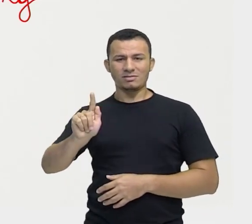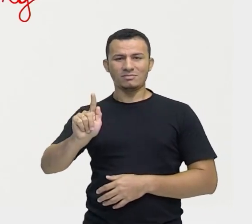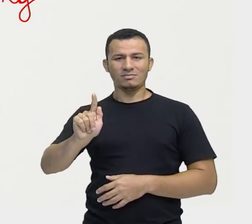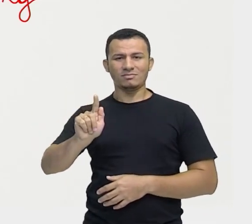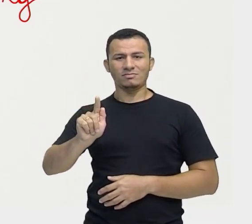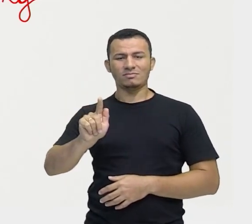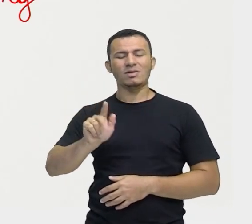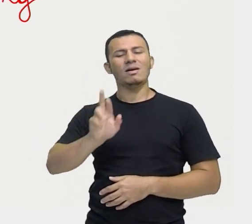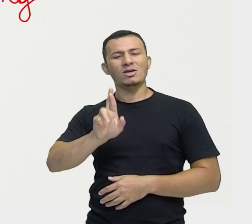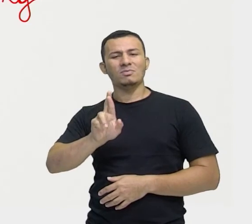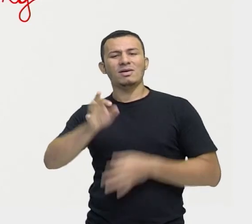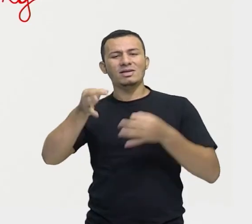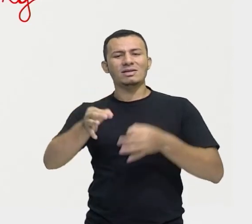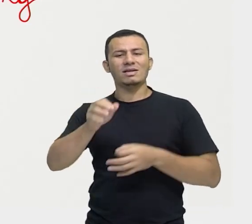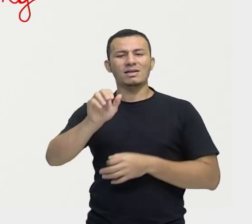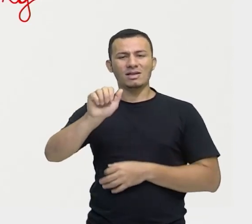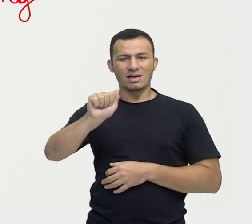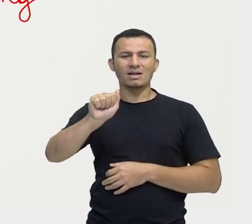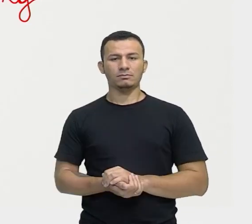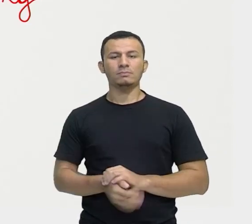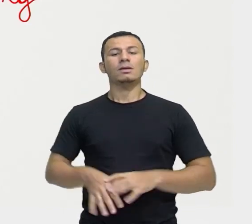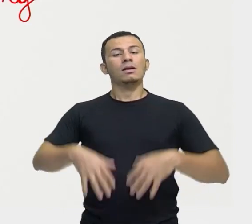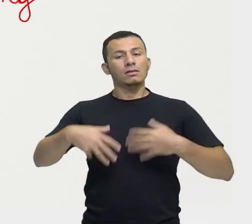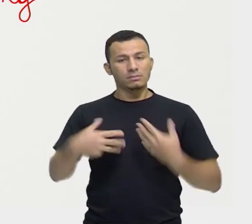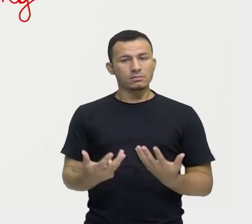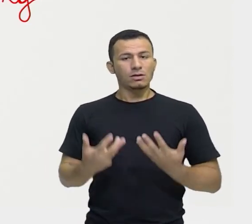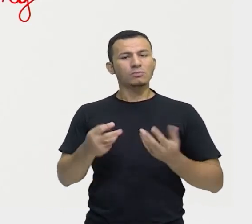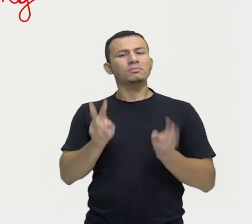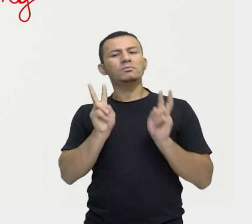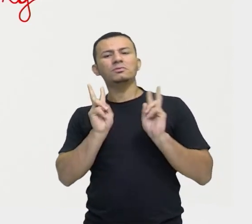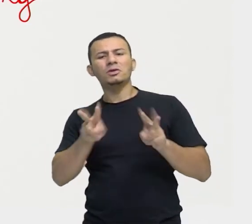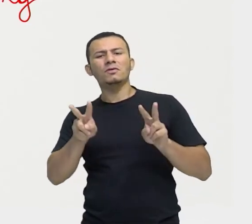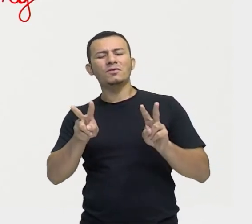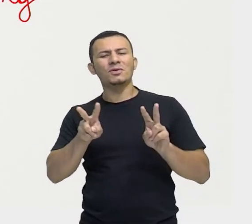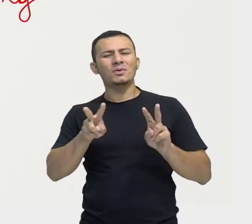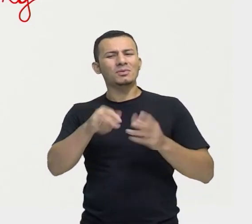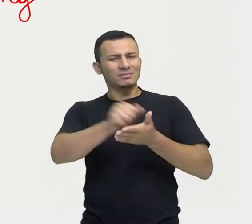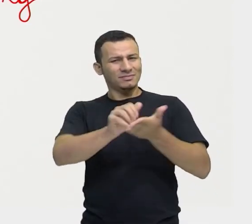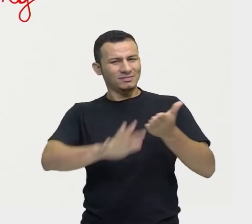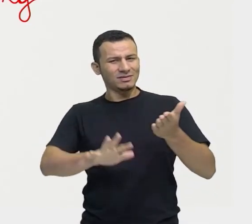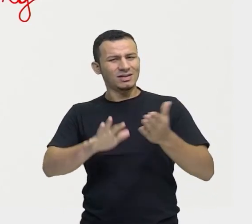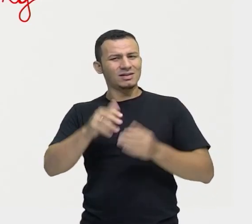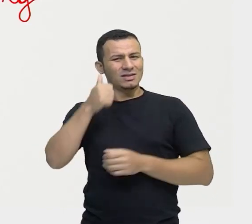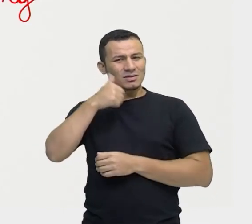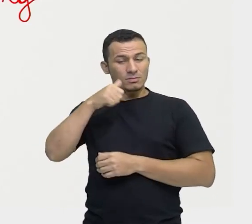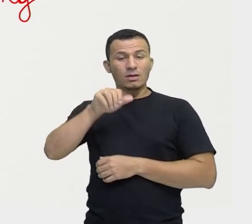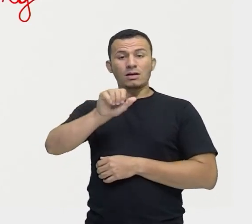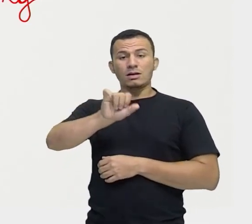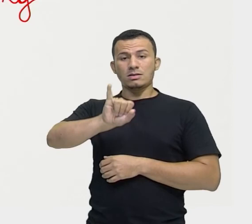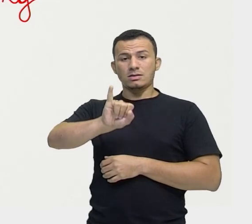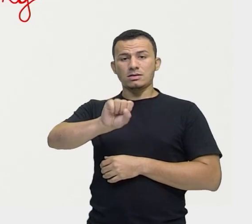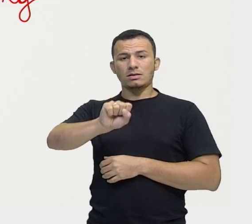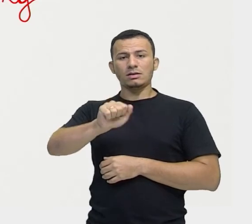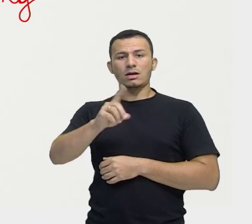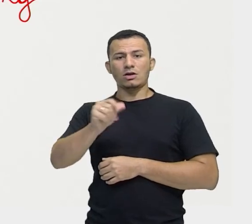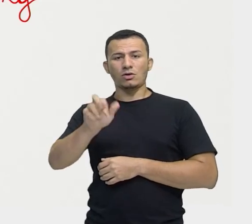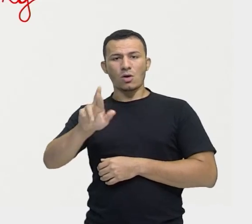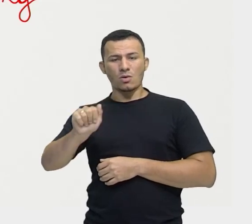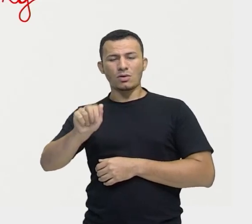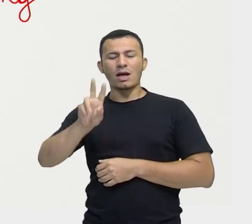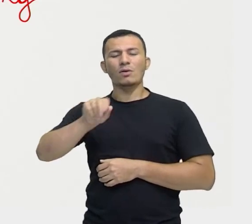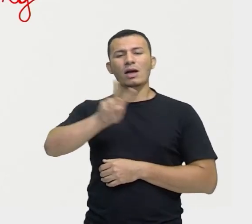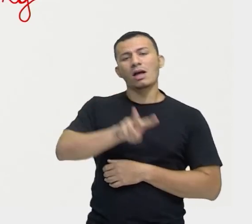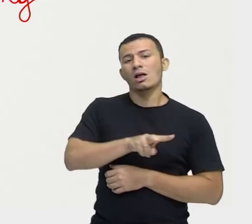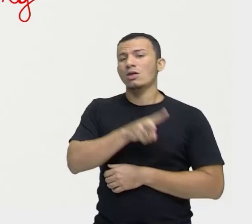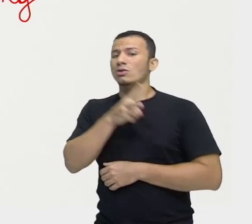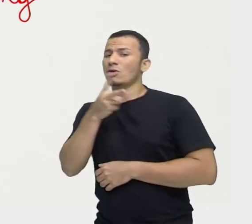A. Muito bem. Bom, vimos aí nesse problema da Isadora que ela teve que fazer o quê? Uma conversão